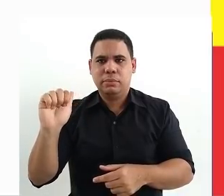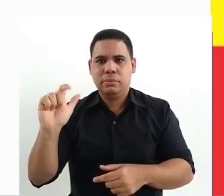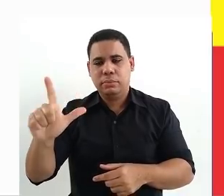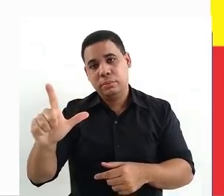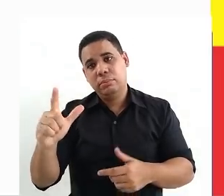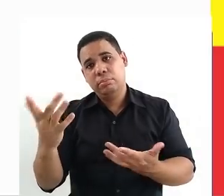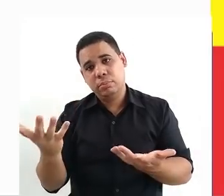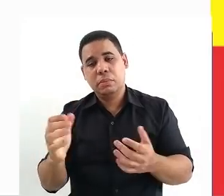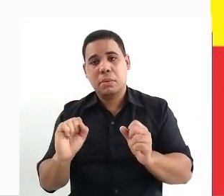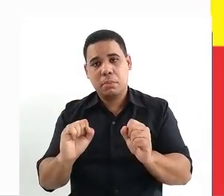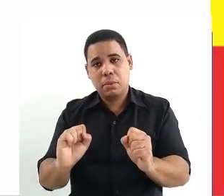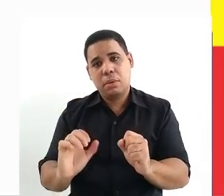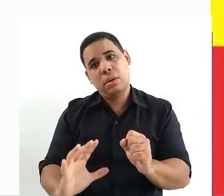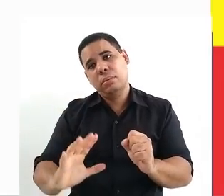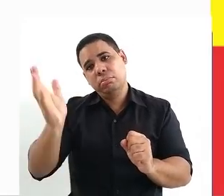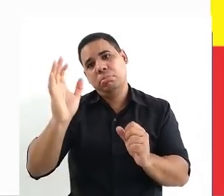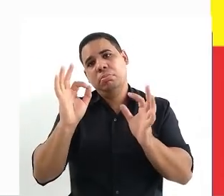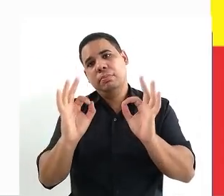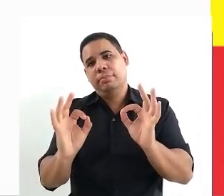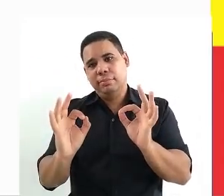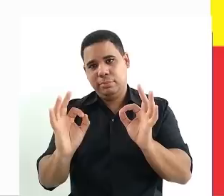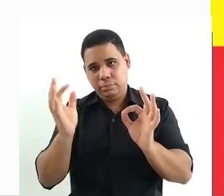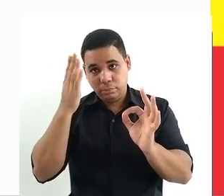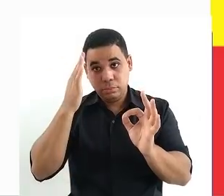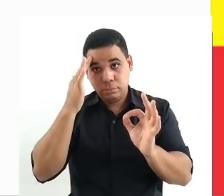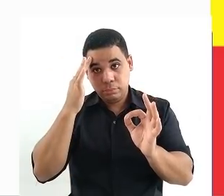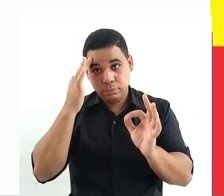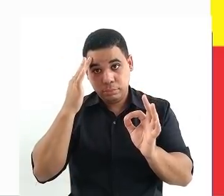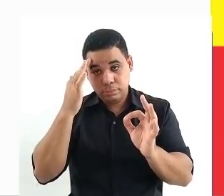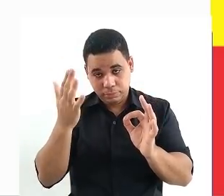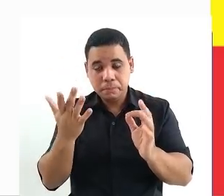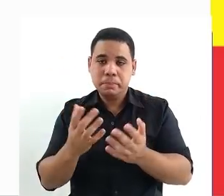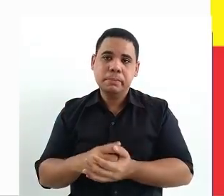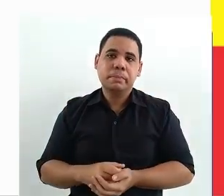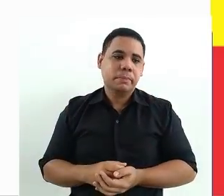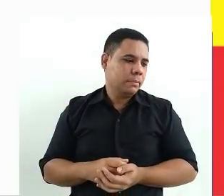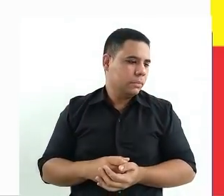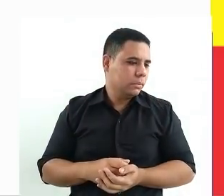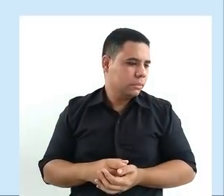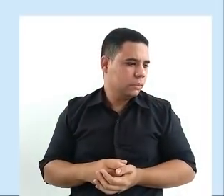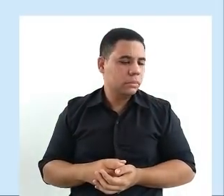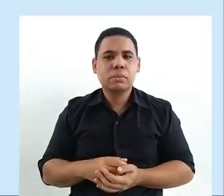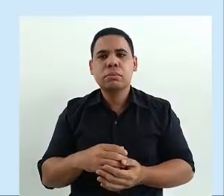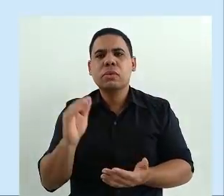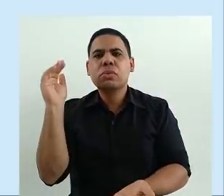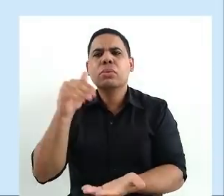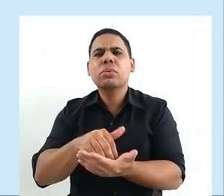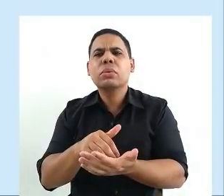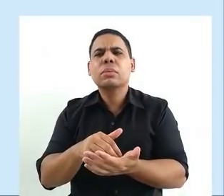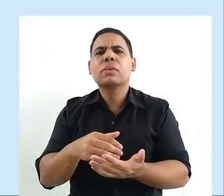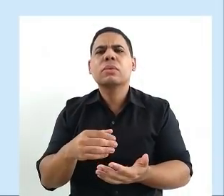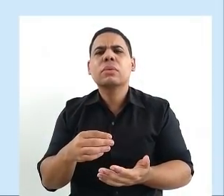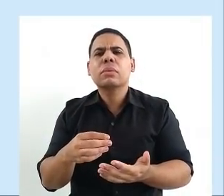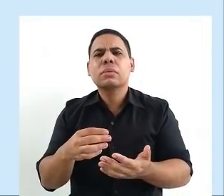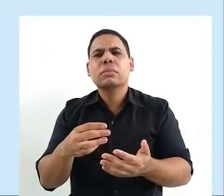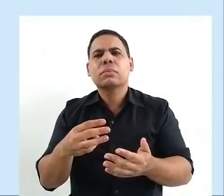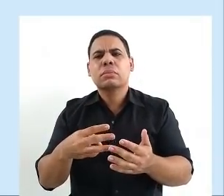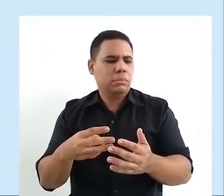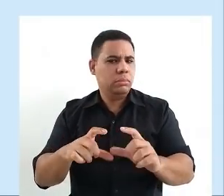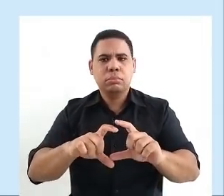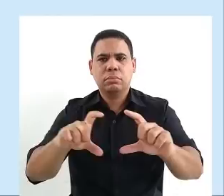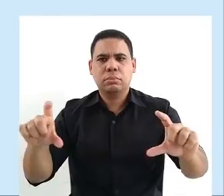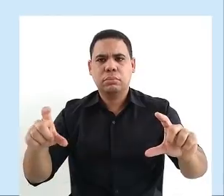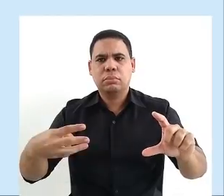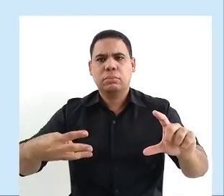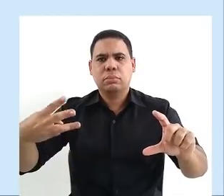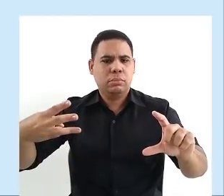qualquer subconjunto do espaço amostral. Opa! Então, eu posso pensar que num